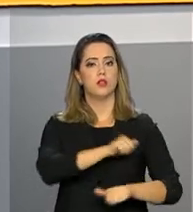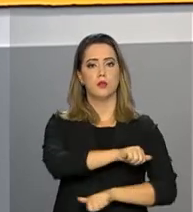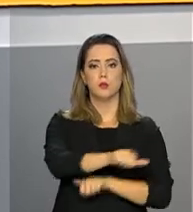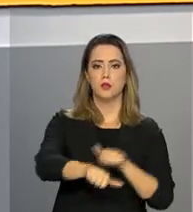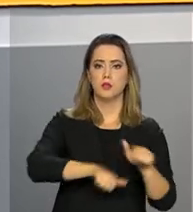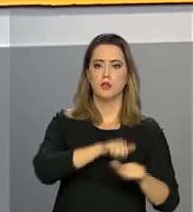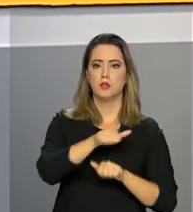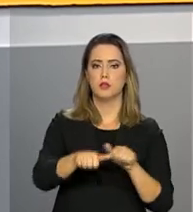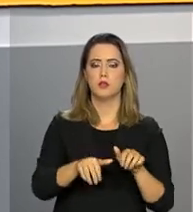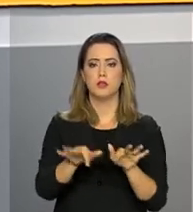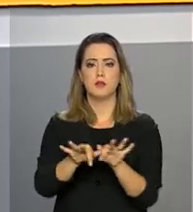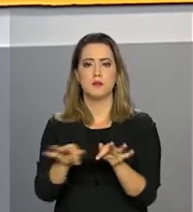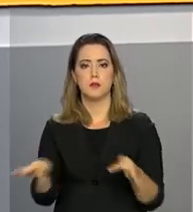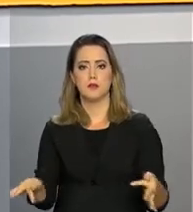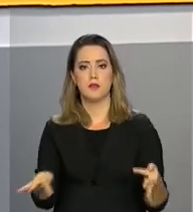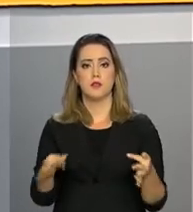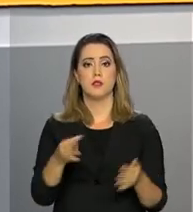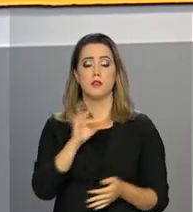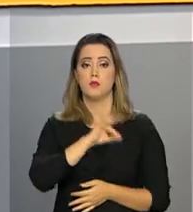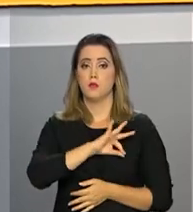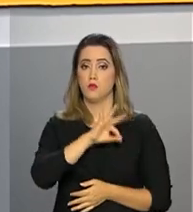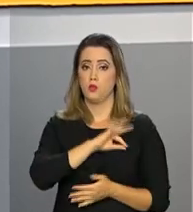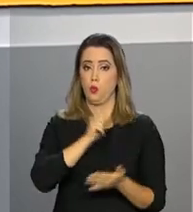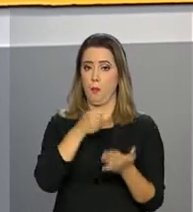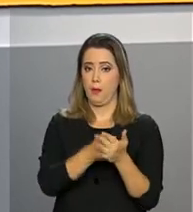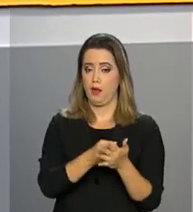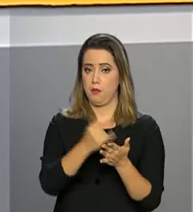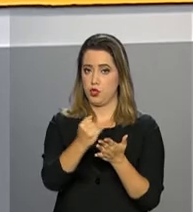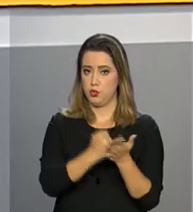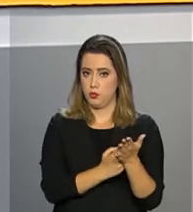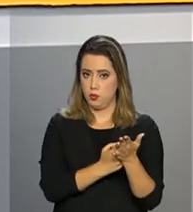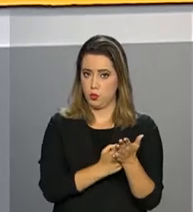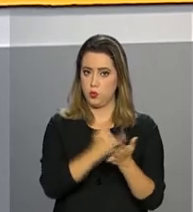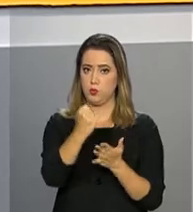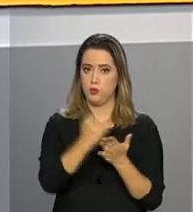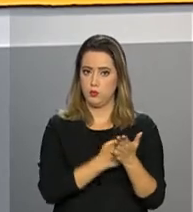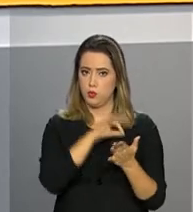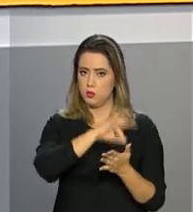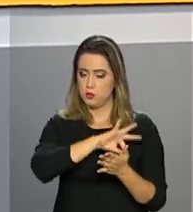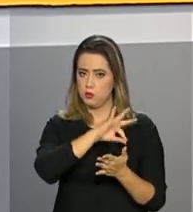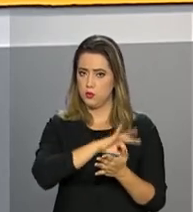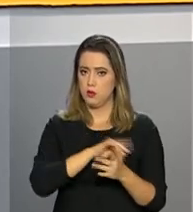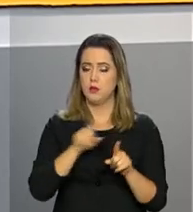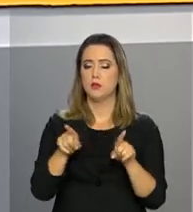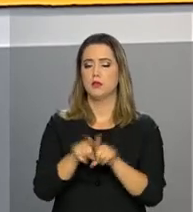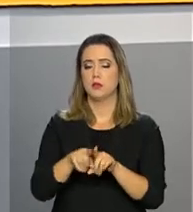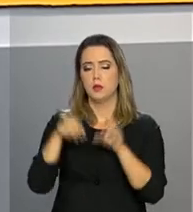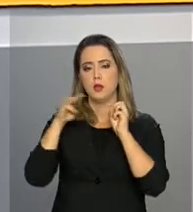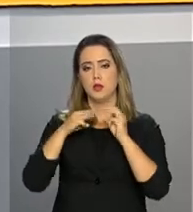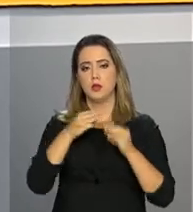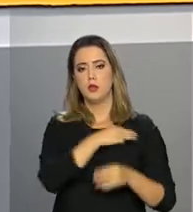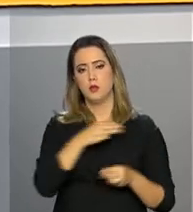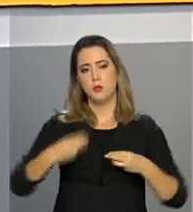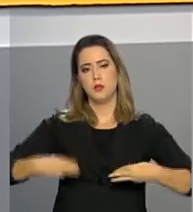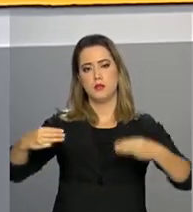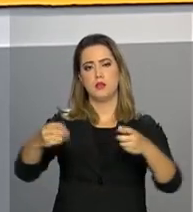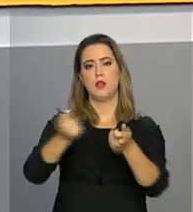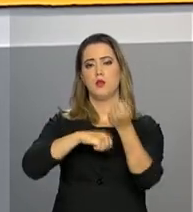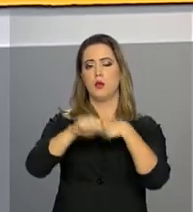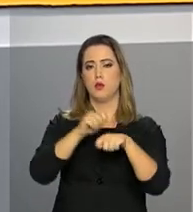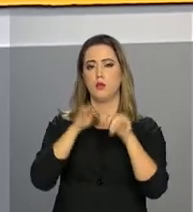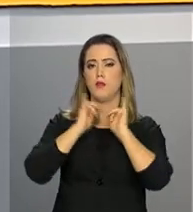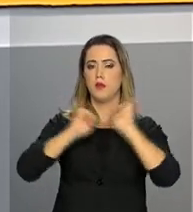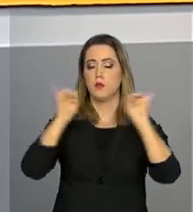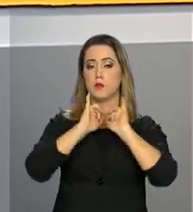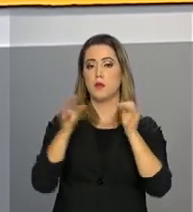desoneração da folha de pagamentos ele anunciou também que o ministério da fazenda vai passar a publicar periodicamente relatórios sobre